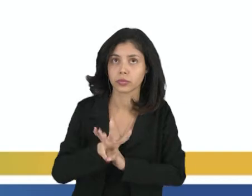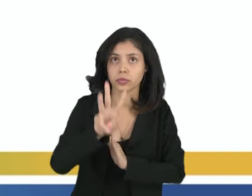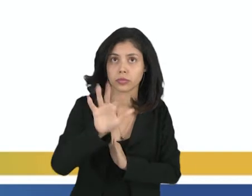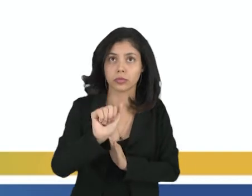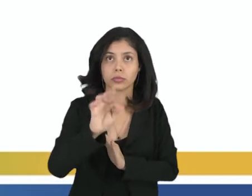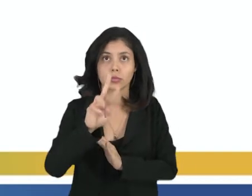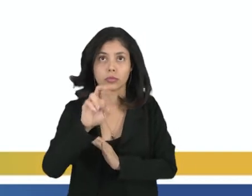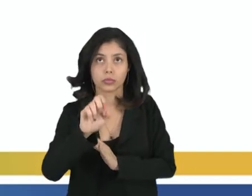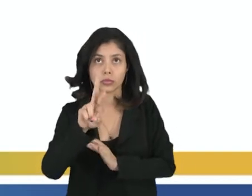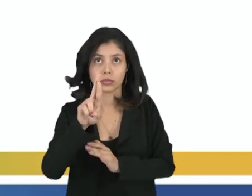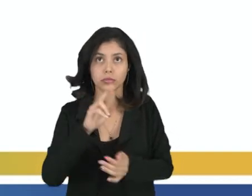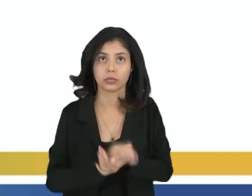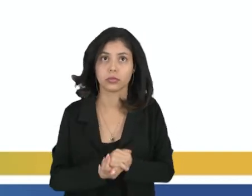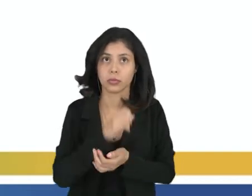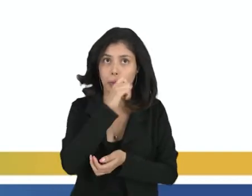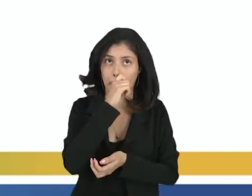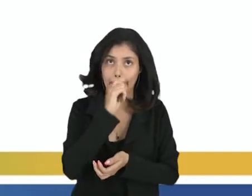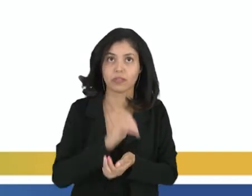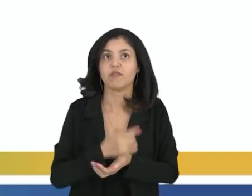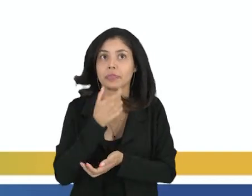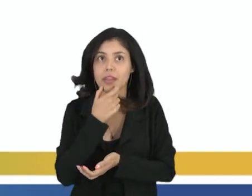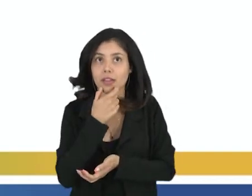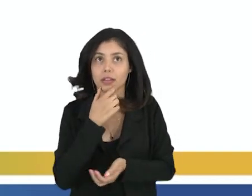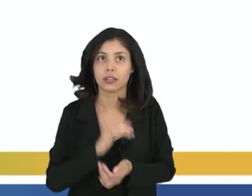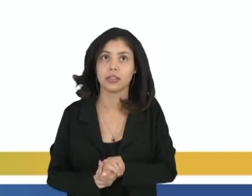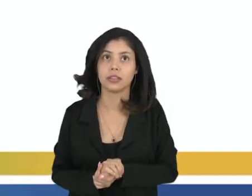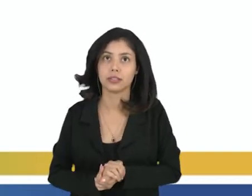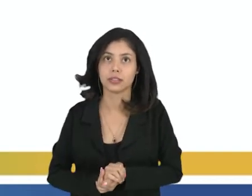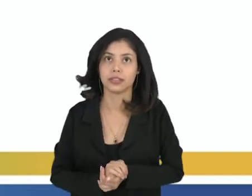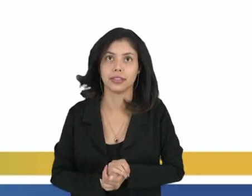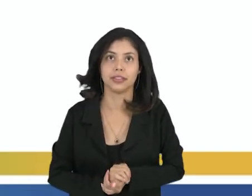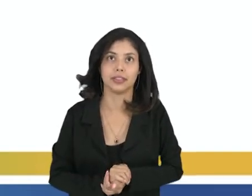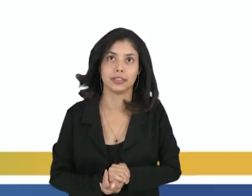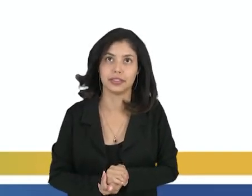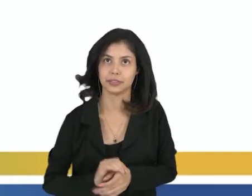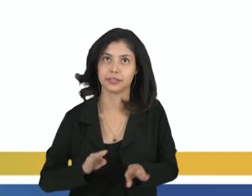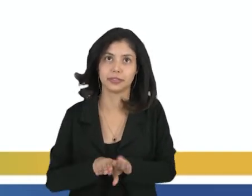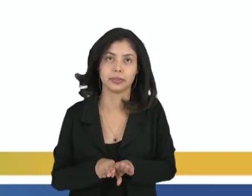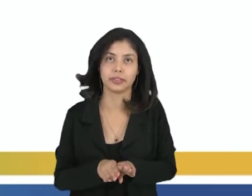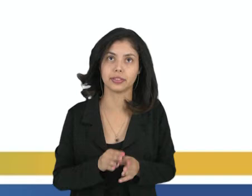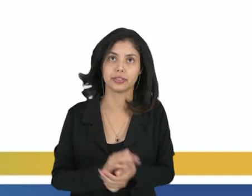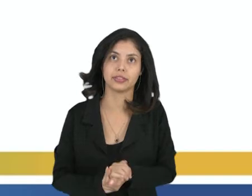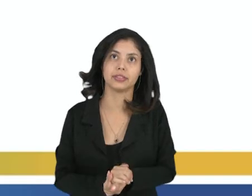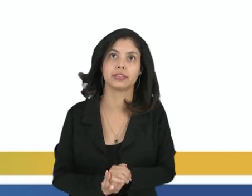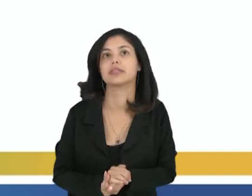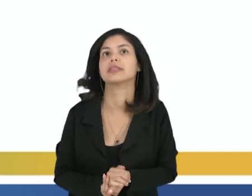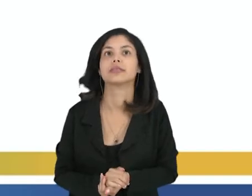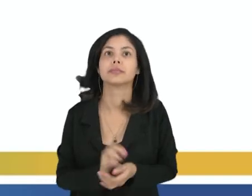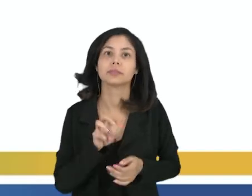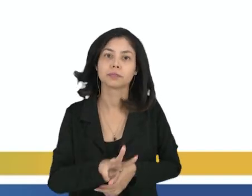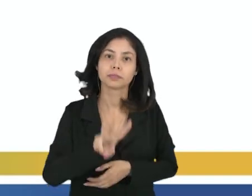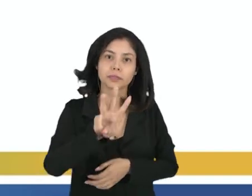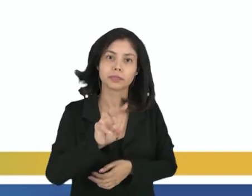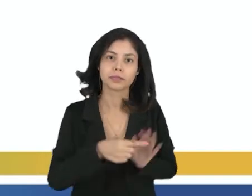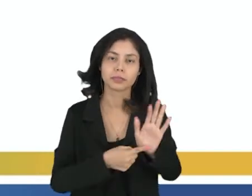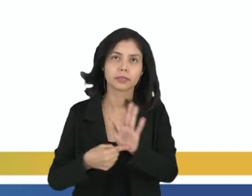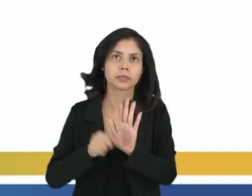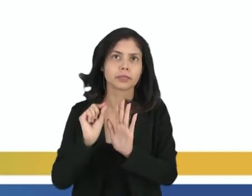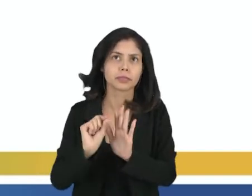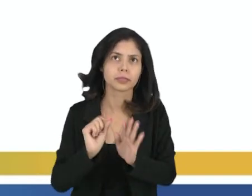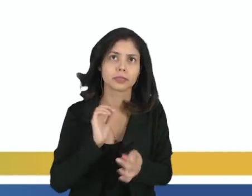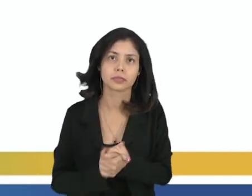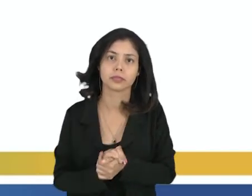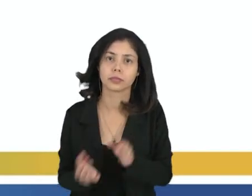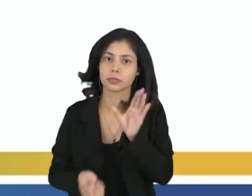da palavra em inglês, da água, então tá aqui a palavra em inglês, e o W aqui vai representar